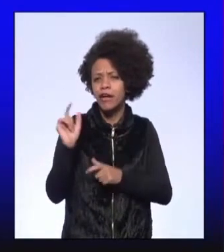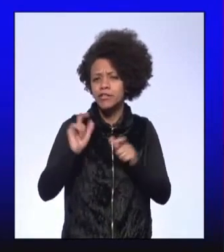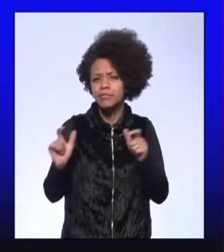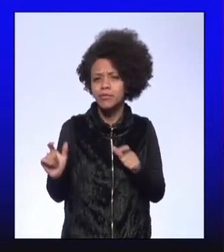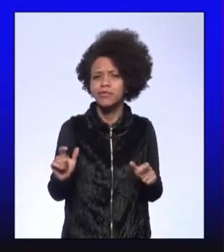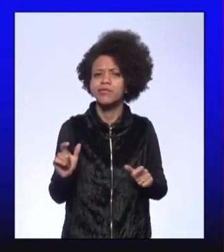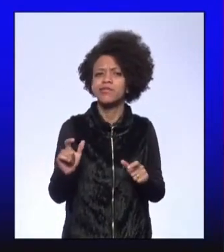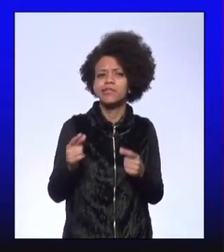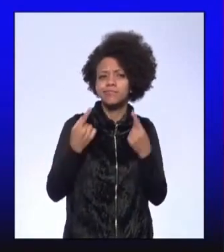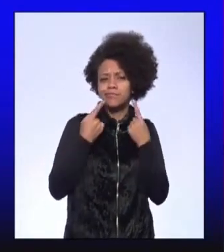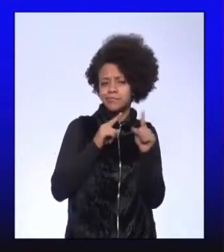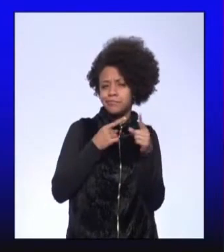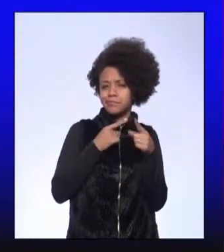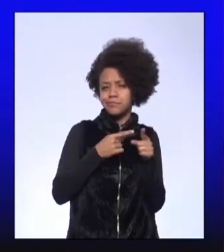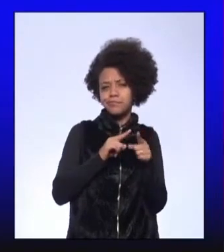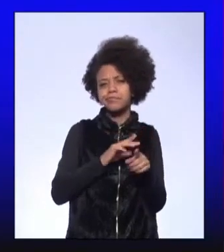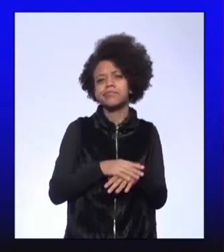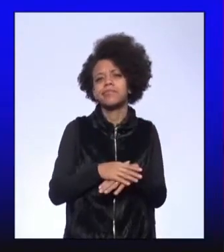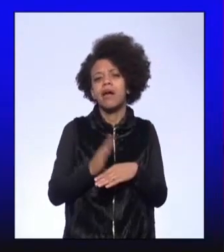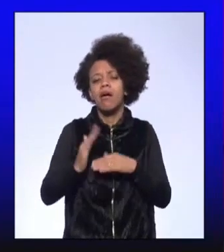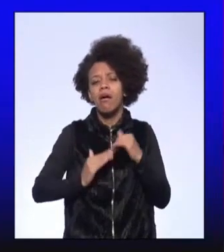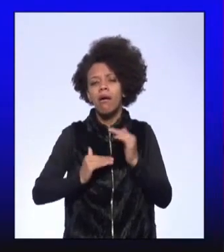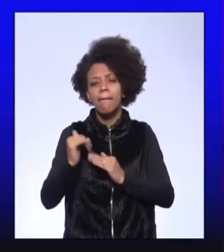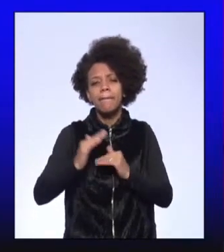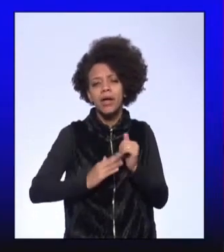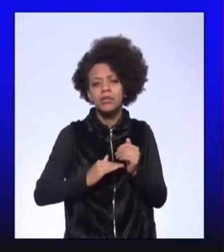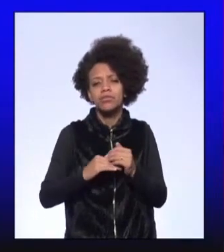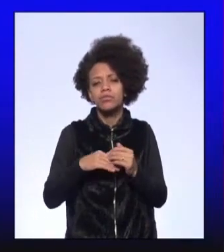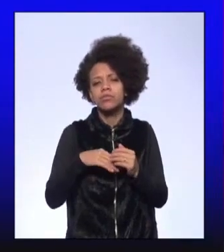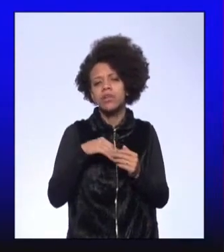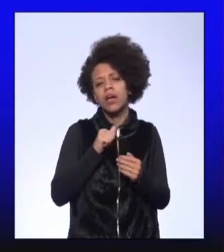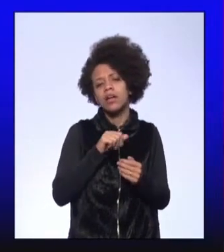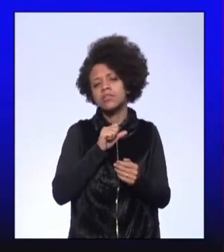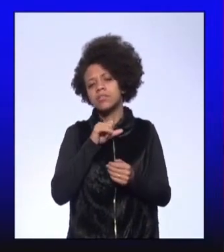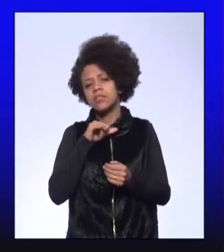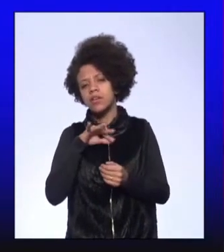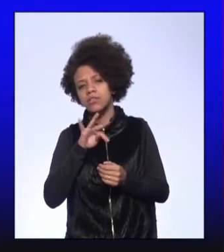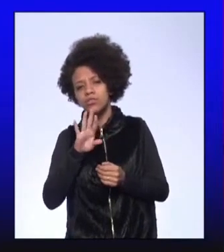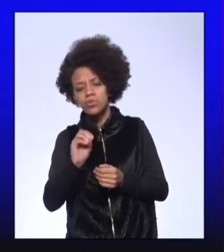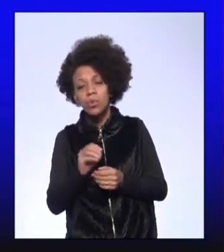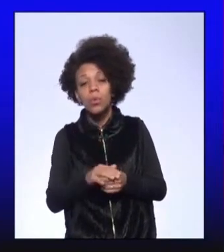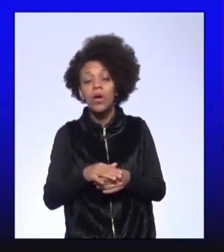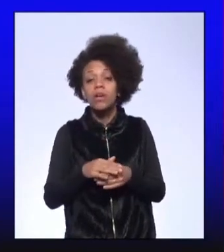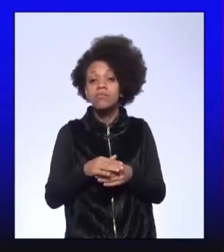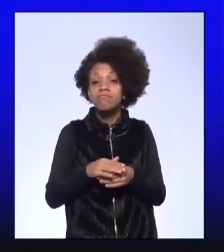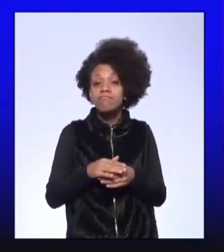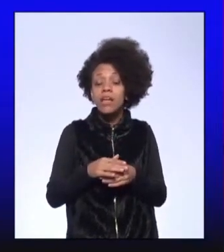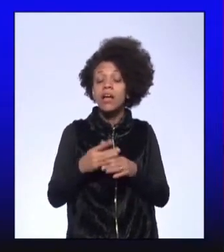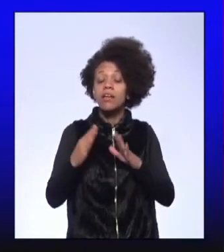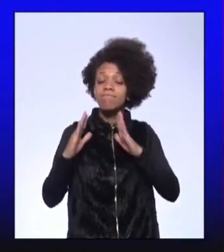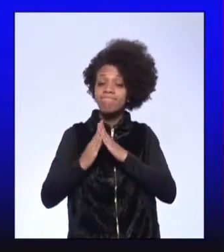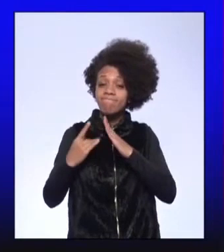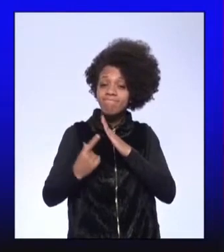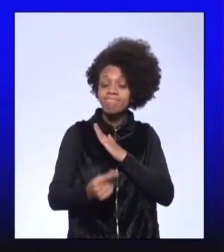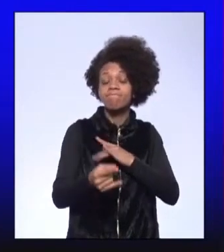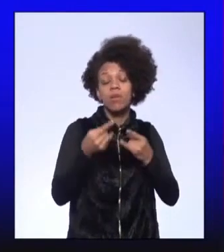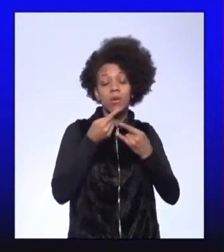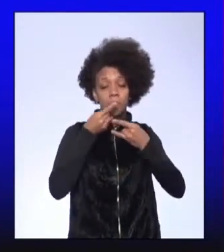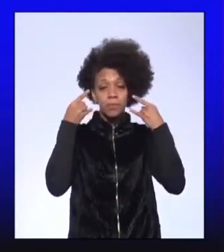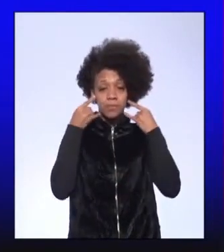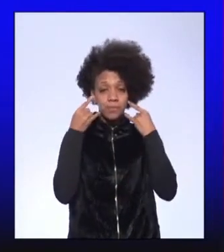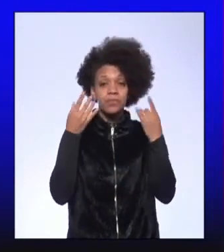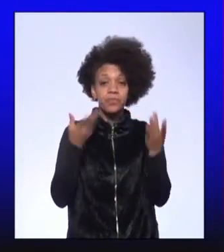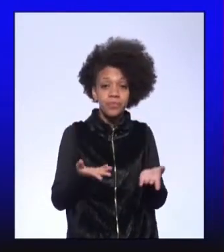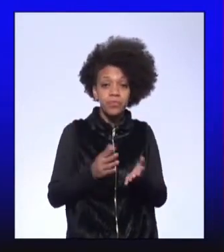de certa forma, o hábito dos asiáticos, que já há muitos anos saem de máscara às ruas,